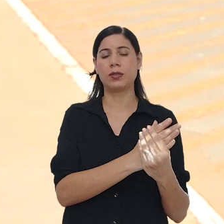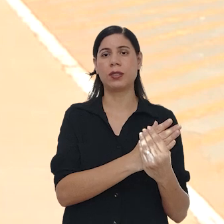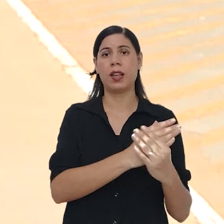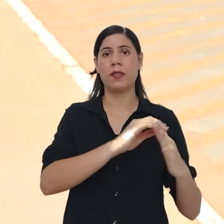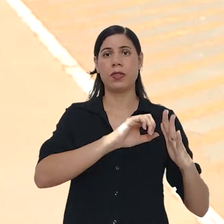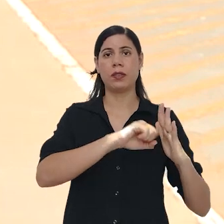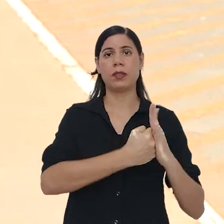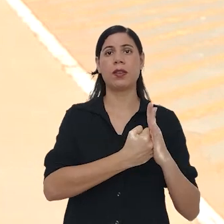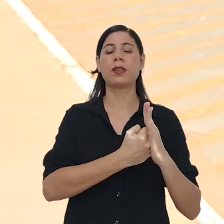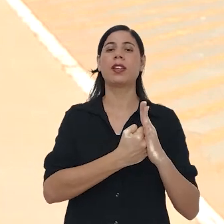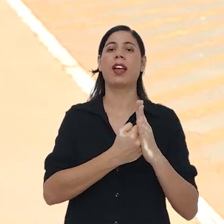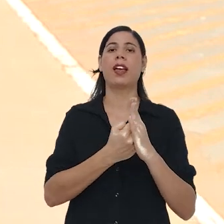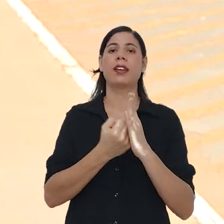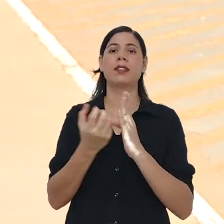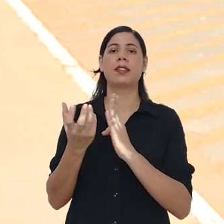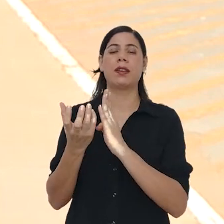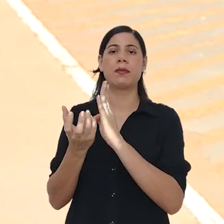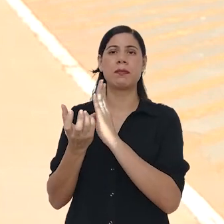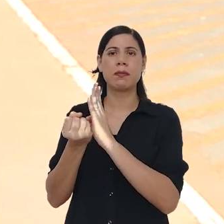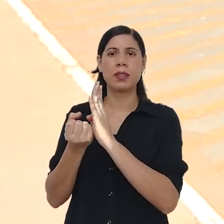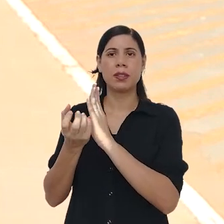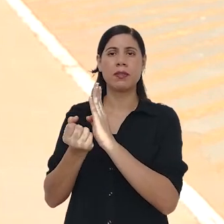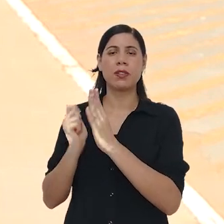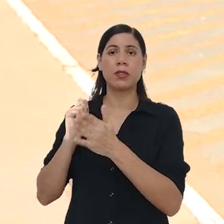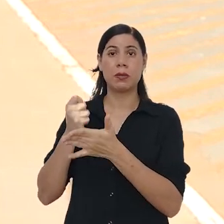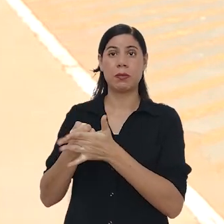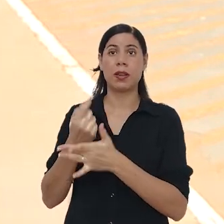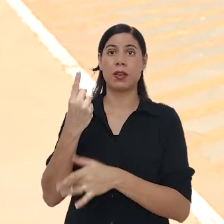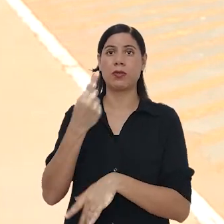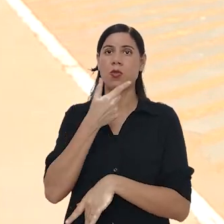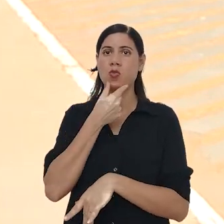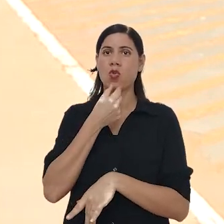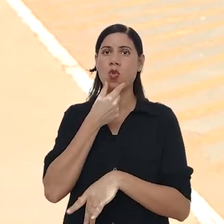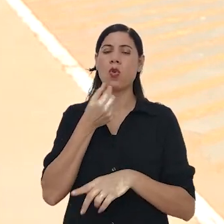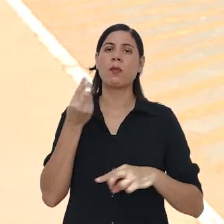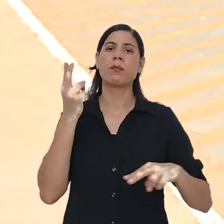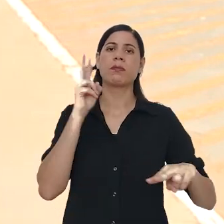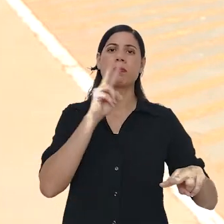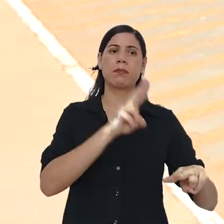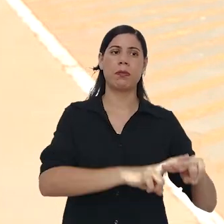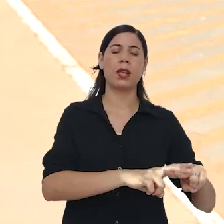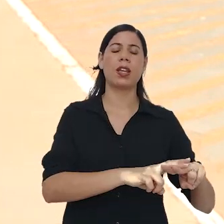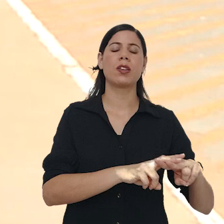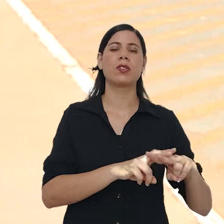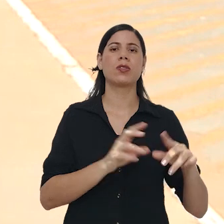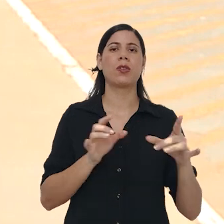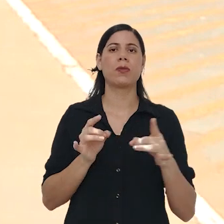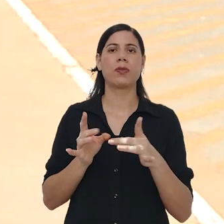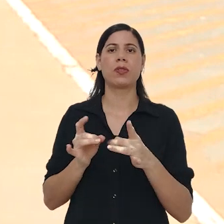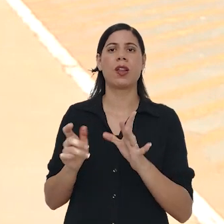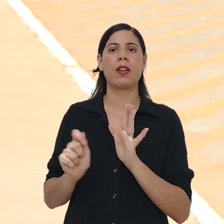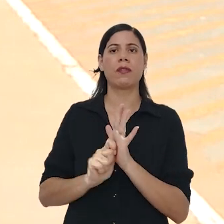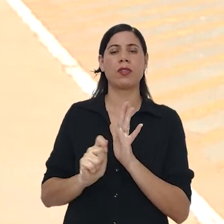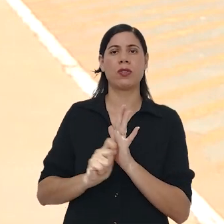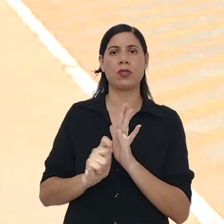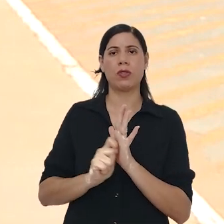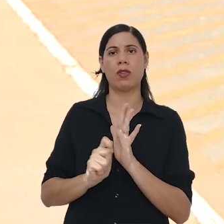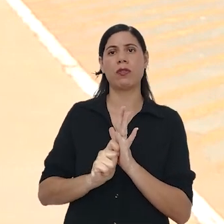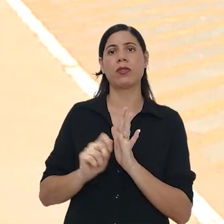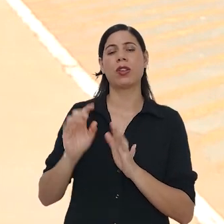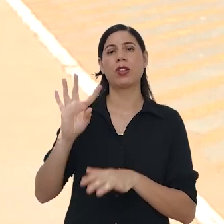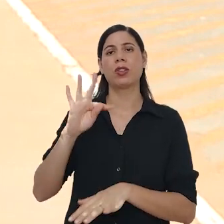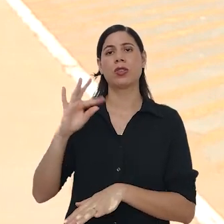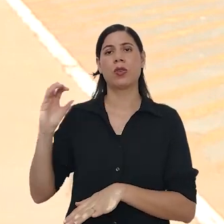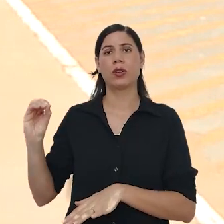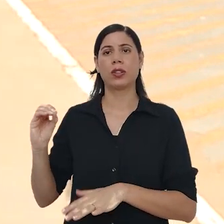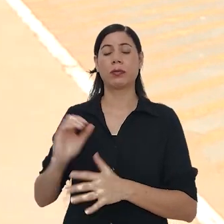da suspensão do auxílio reclusão pago aos filhos de um homem preso por tráfico de drogas em Porto Nacional, no